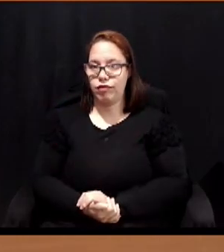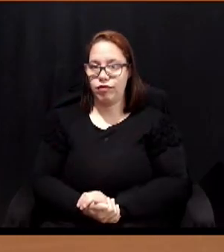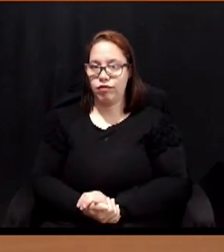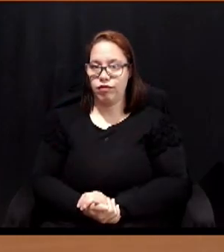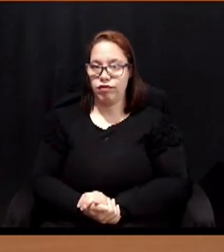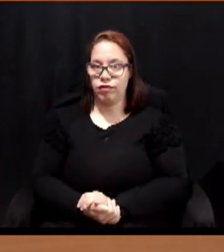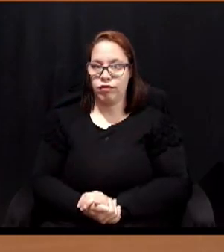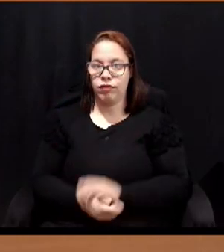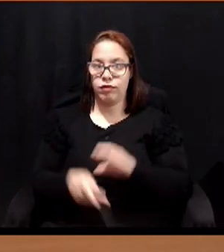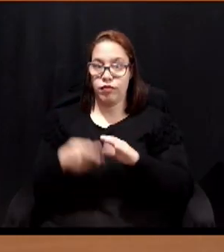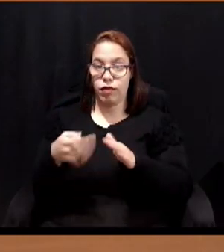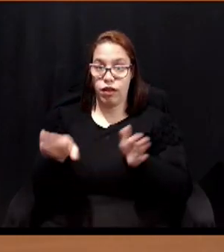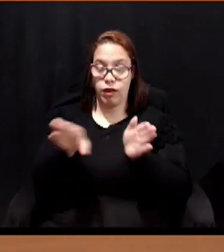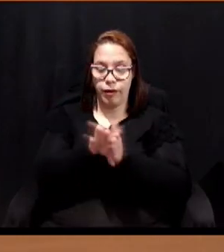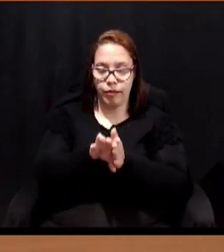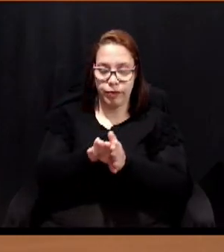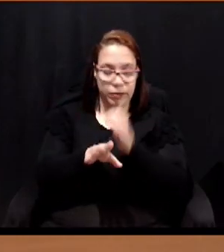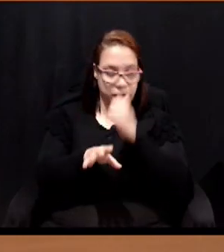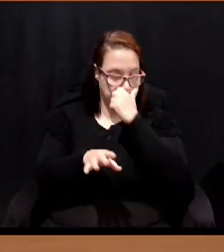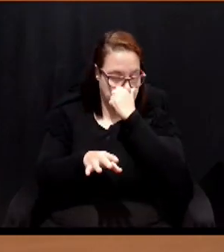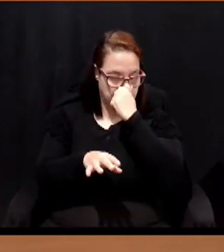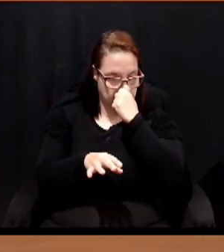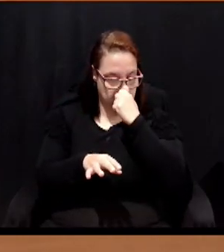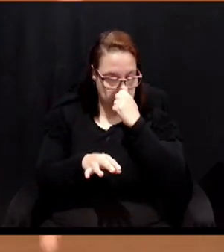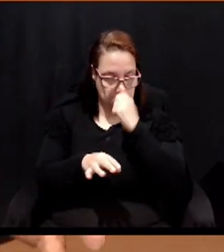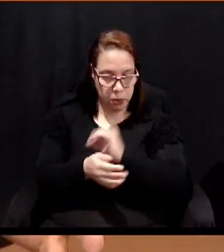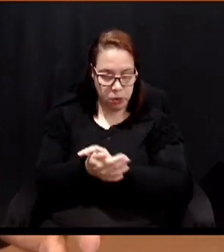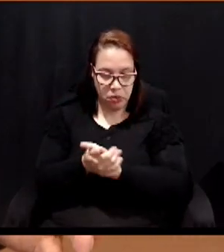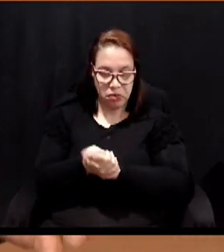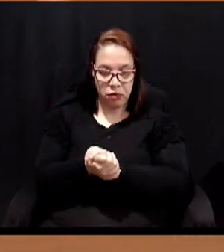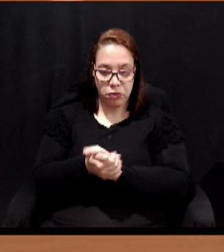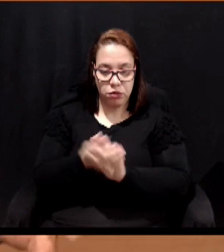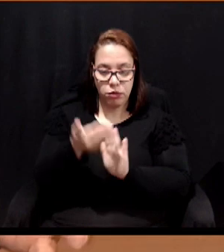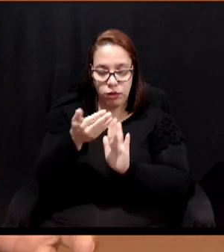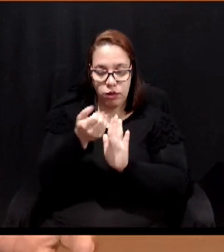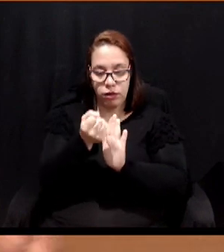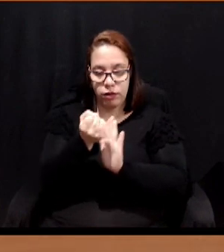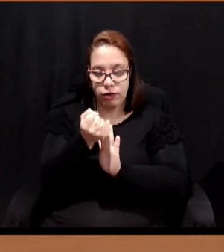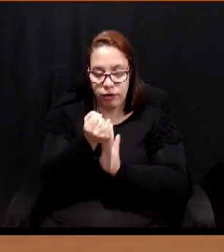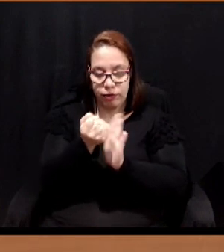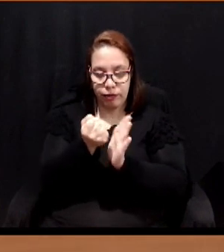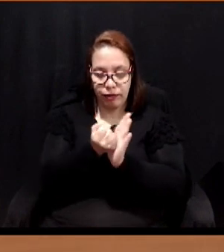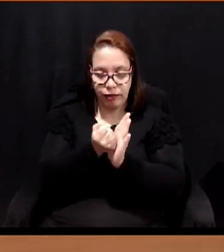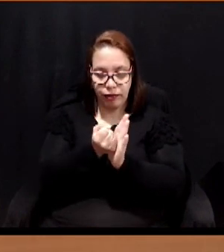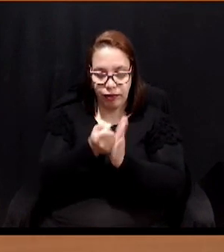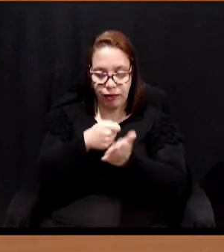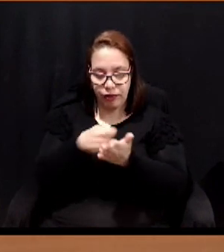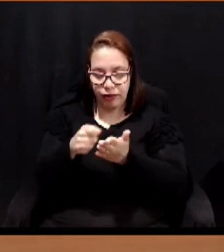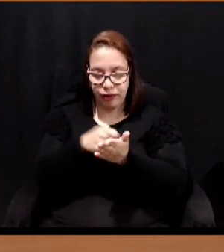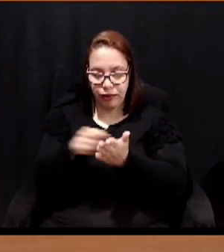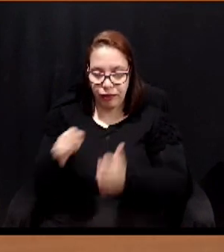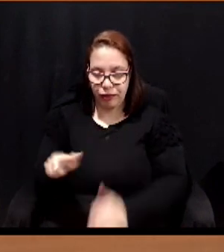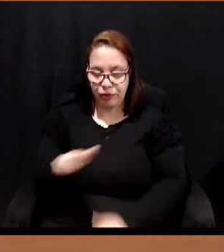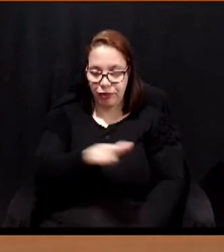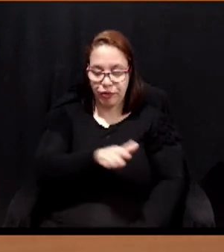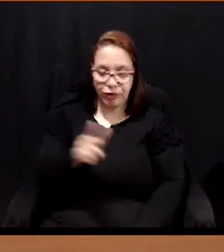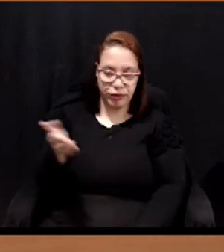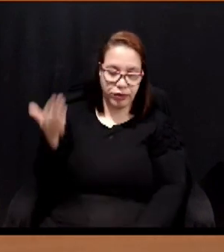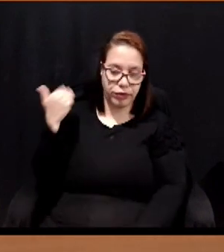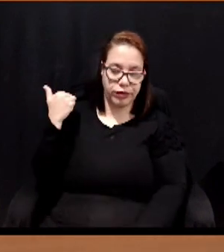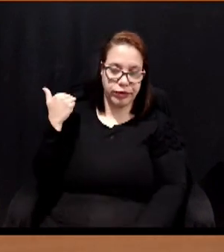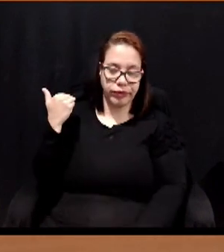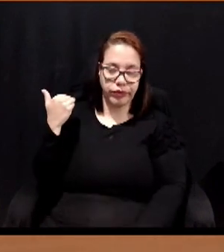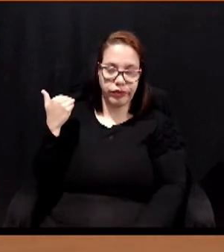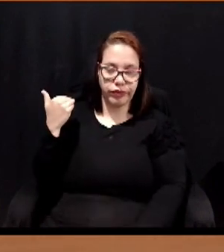entrou exatamente com esse termo de cooperação, que já foi assinado na semana passada, e que